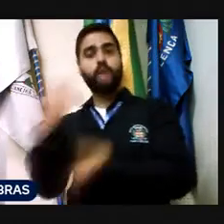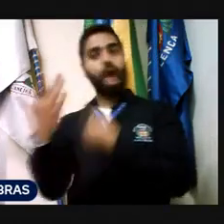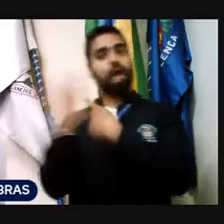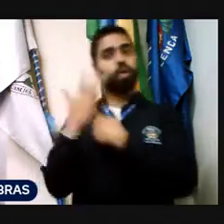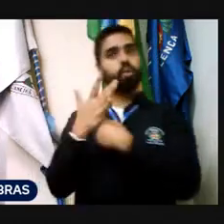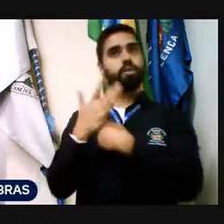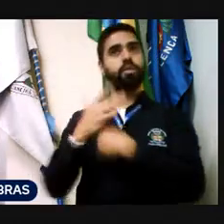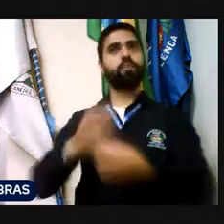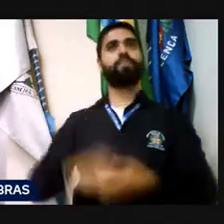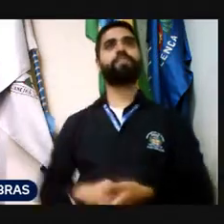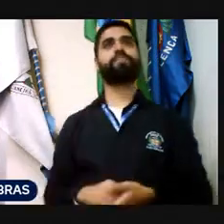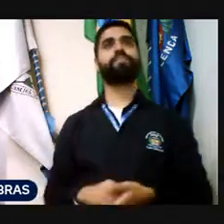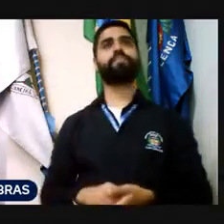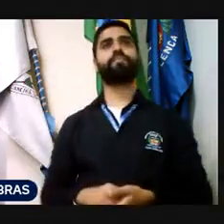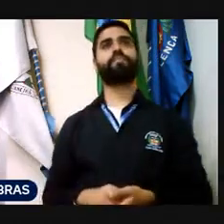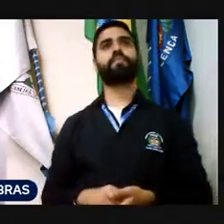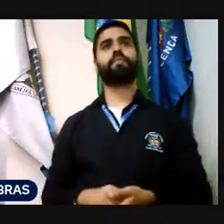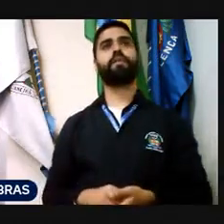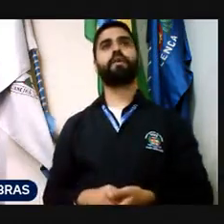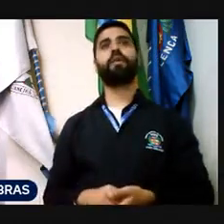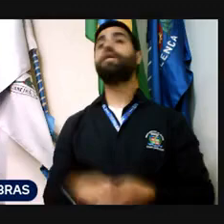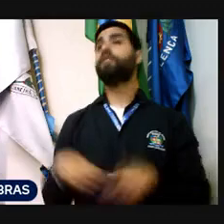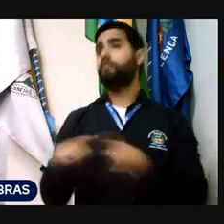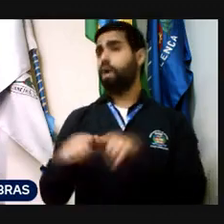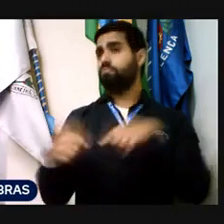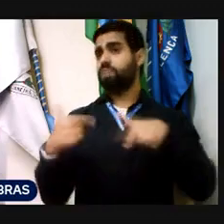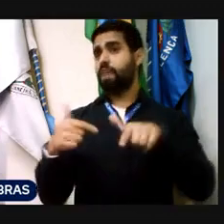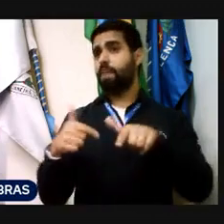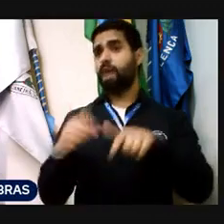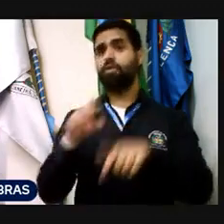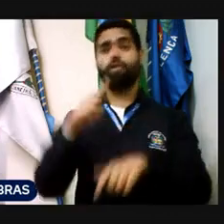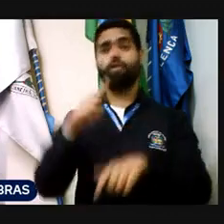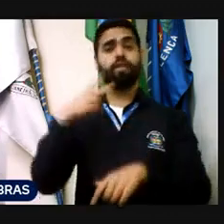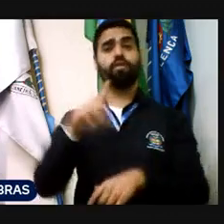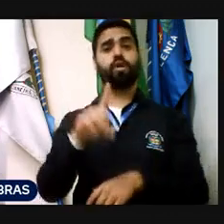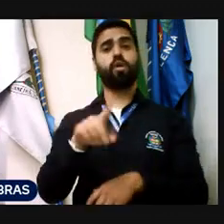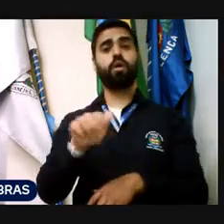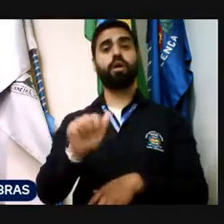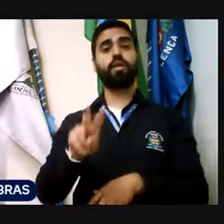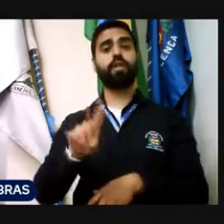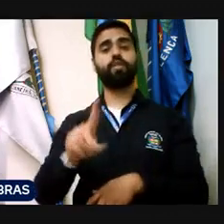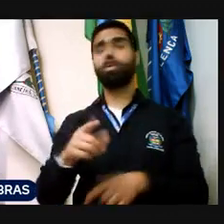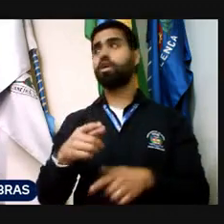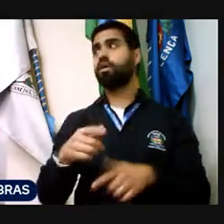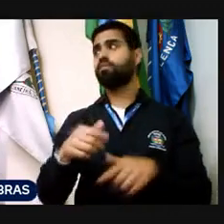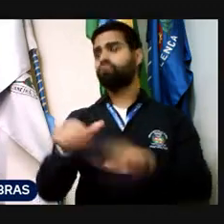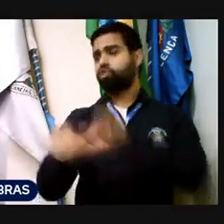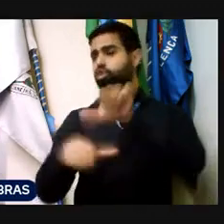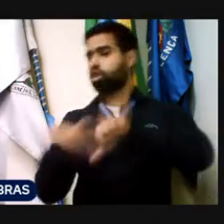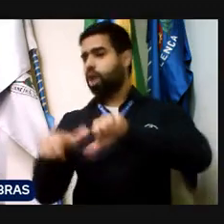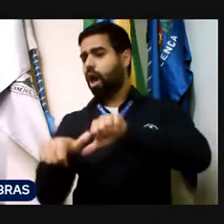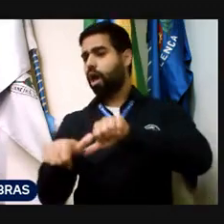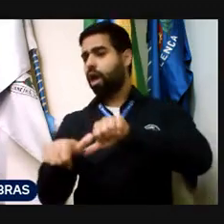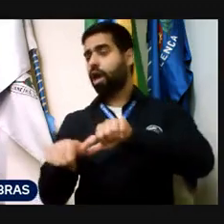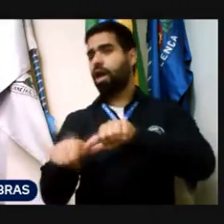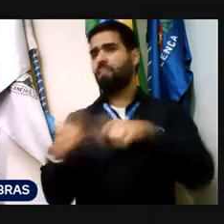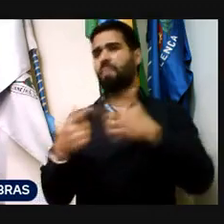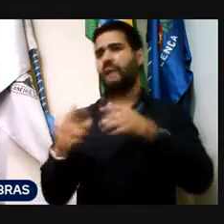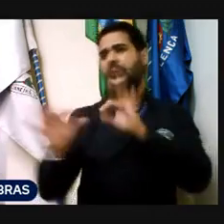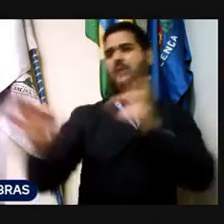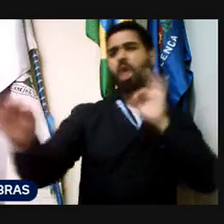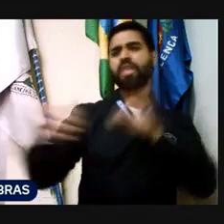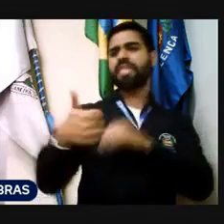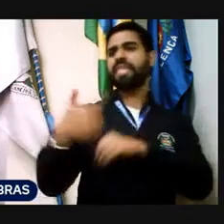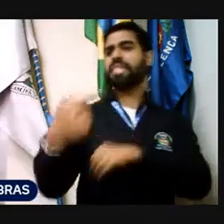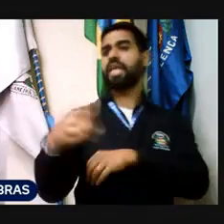até do vereador David em transformar o São Francisco em distrito por conta da distância da sede, 17 quilômetros,